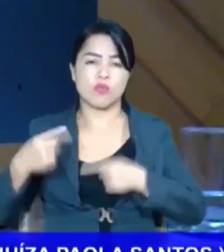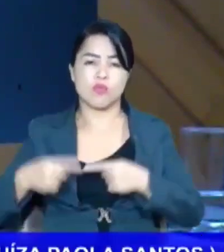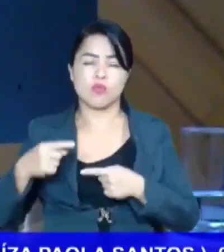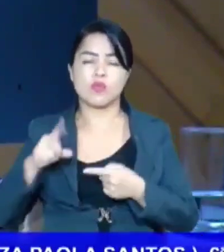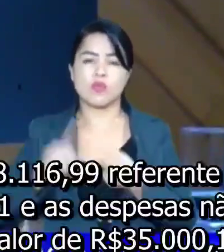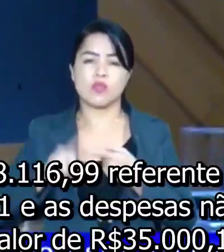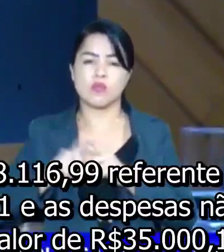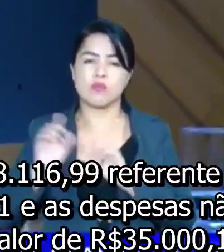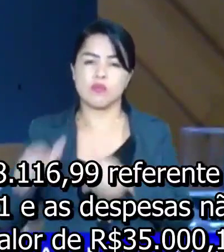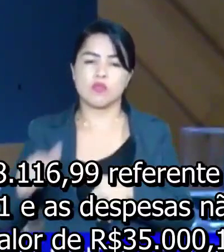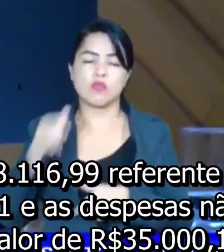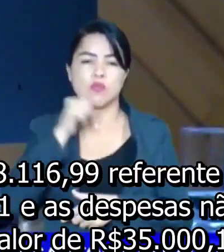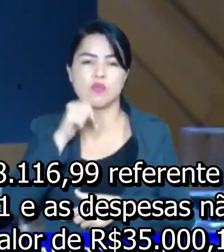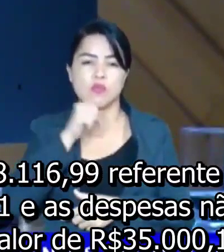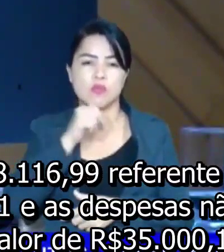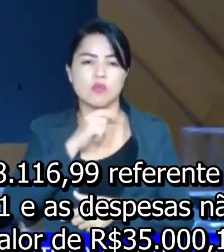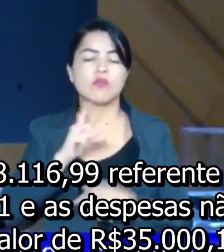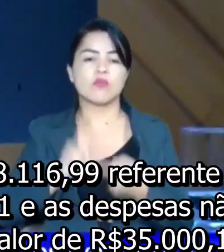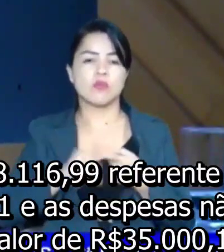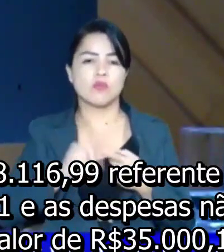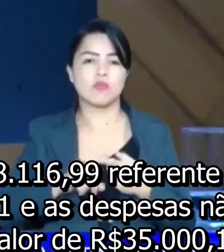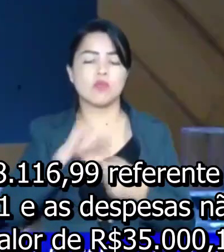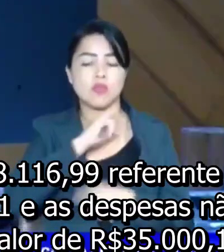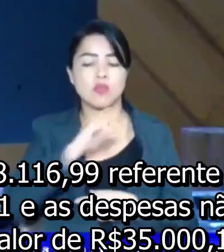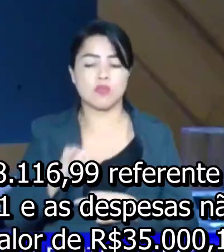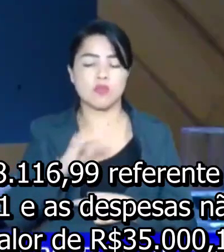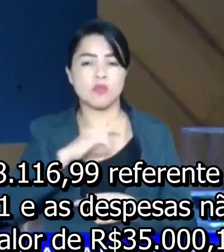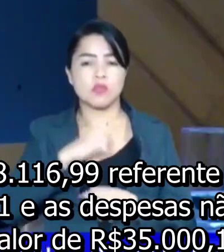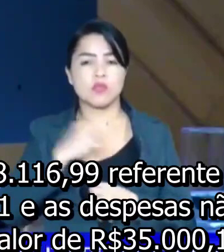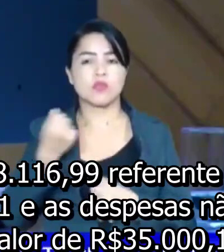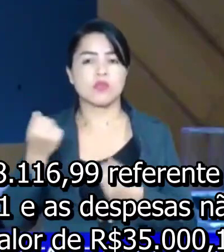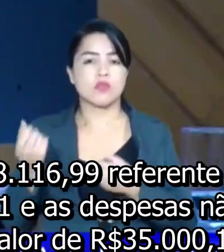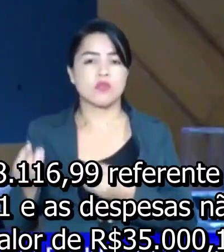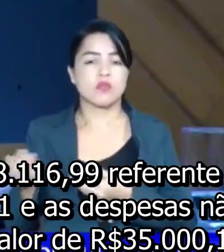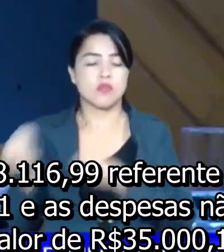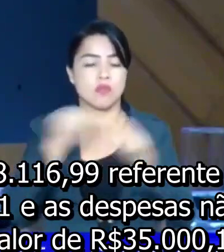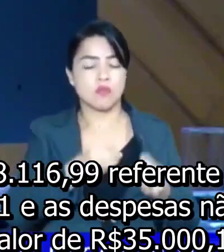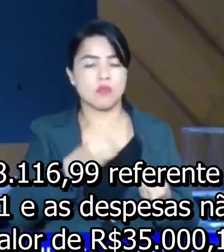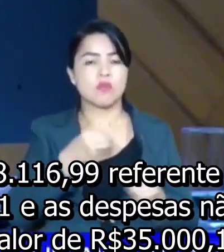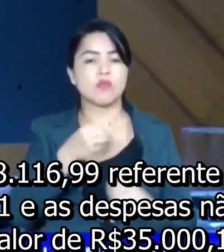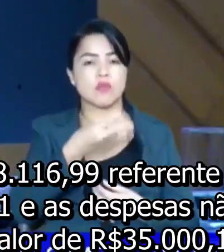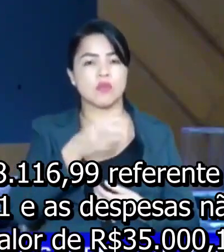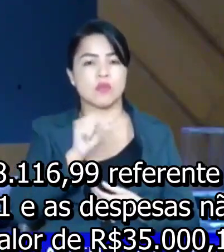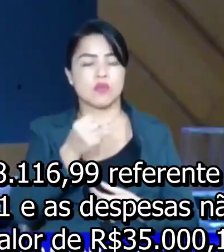mulher. Sugeriu ainda o recolhimento ao erário do valor total de R$